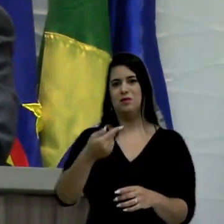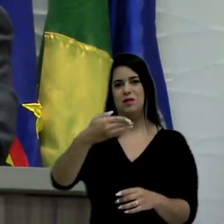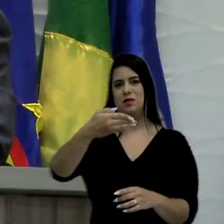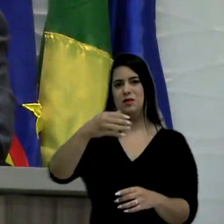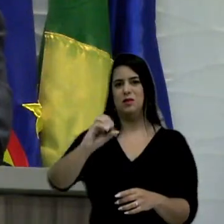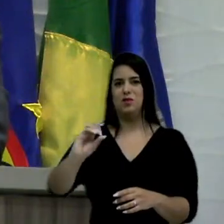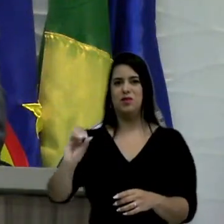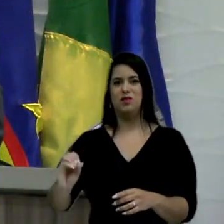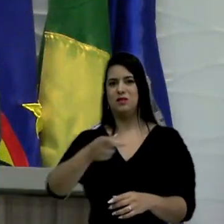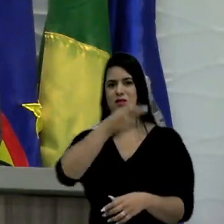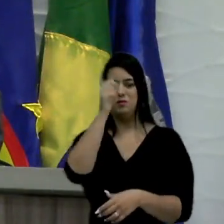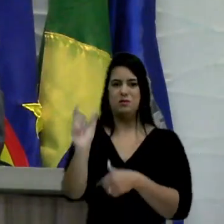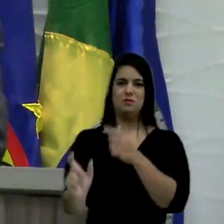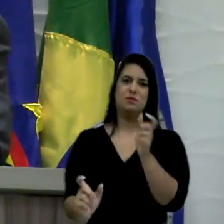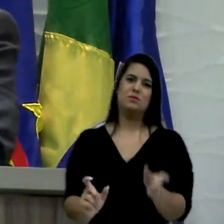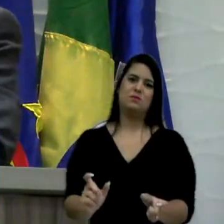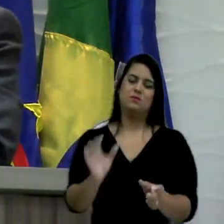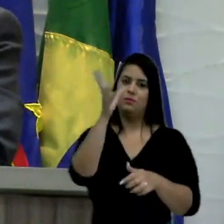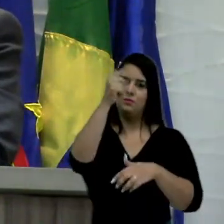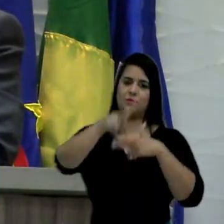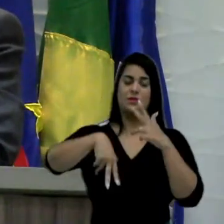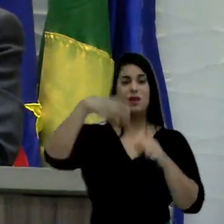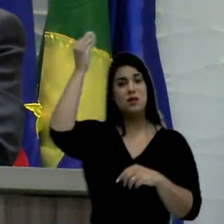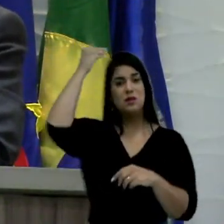49.400 habitantes em São Bentuna.